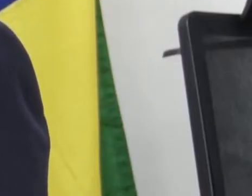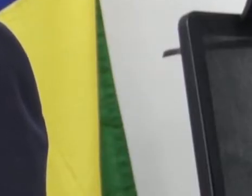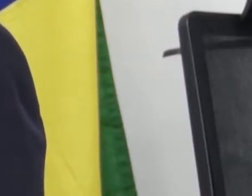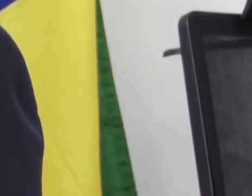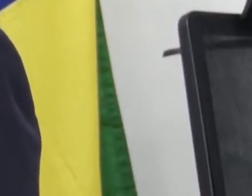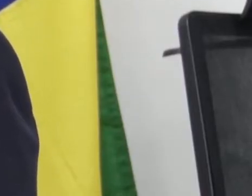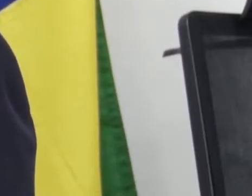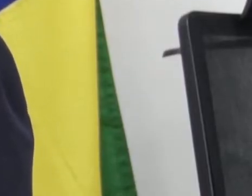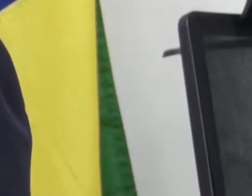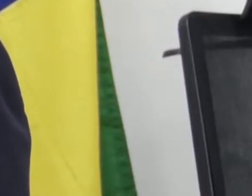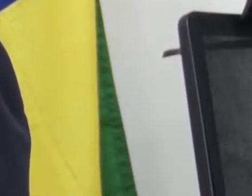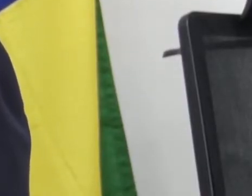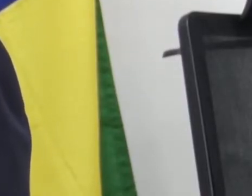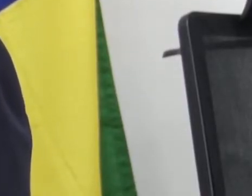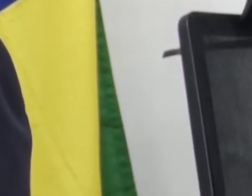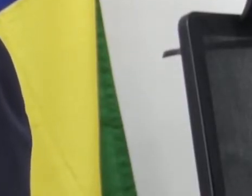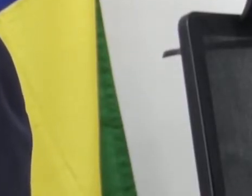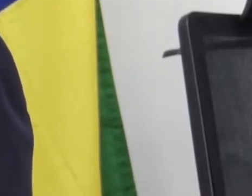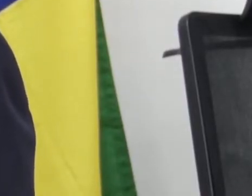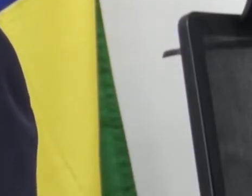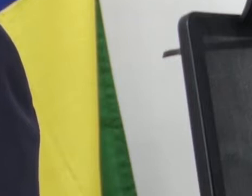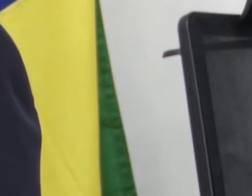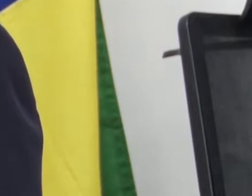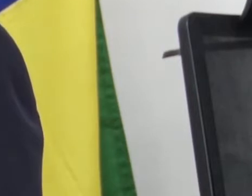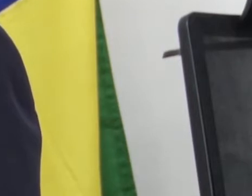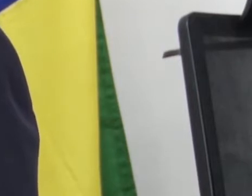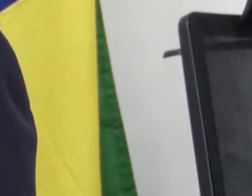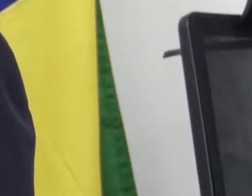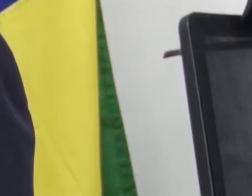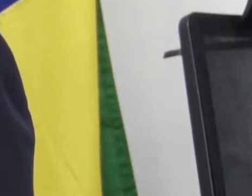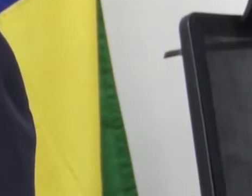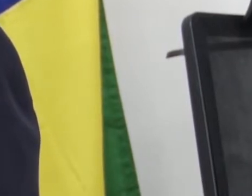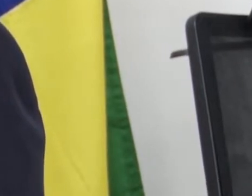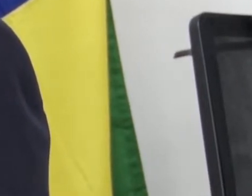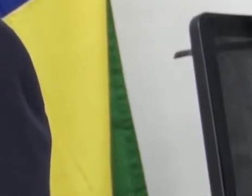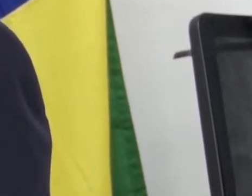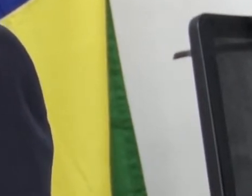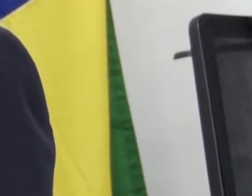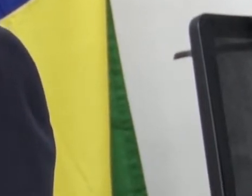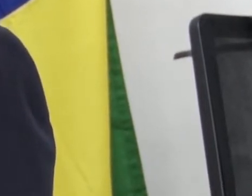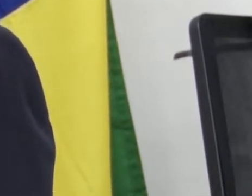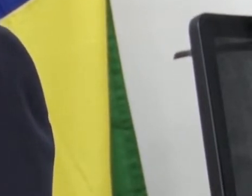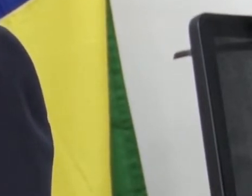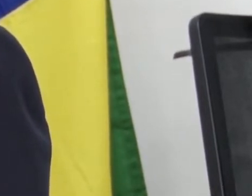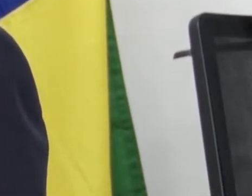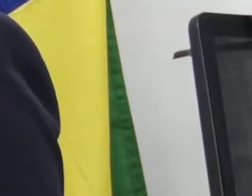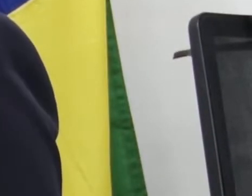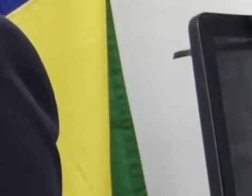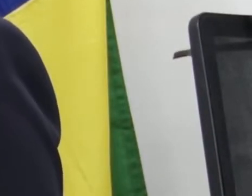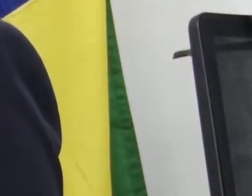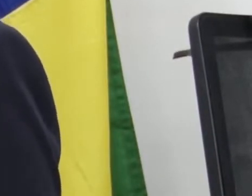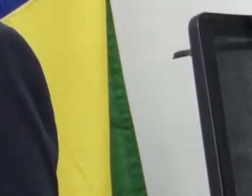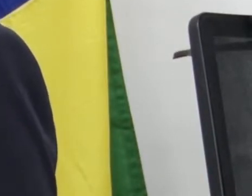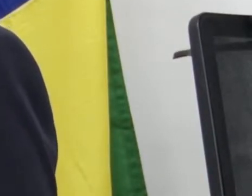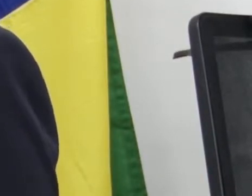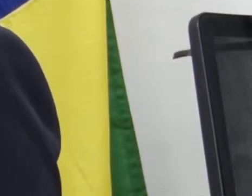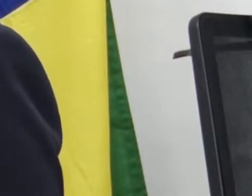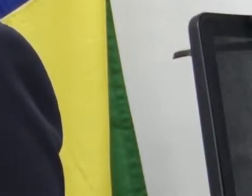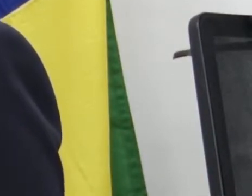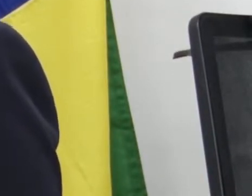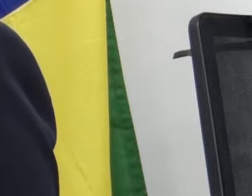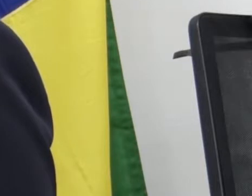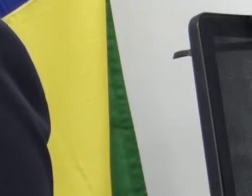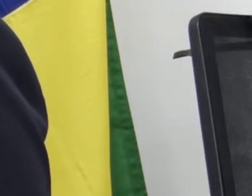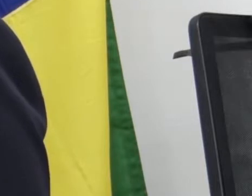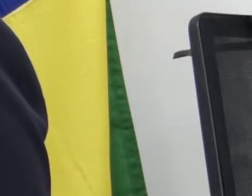medida de conscientização, educação e proteção como instrumento de combate ao Covid-19. É um combate que vai evoluindo a